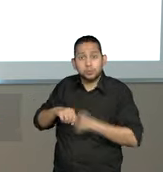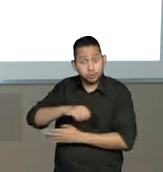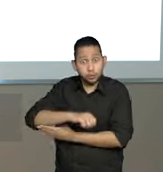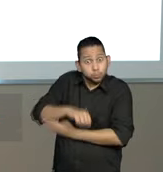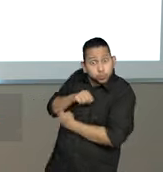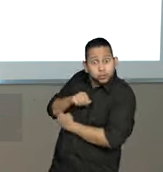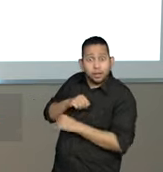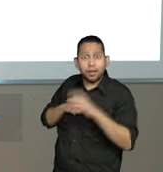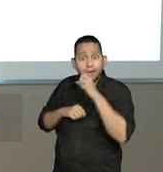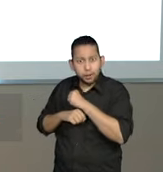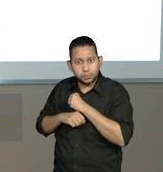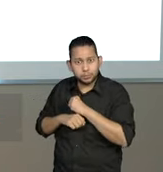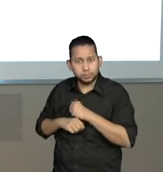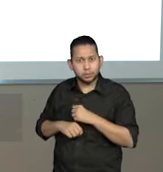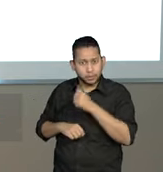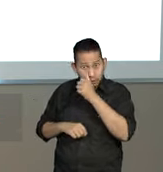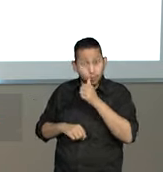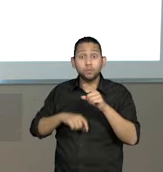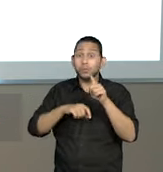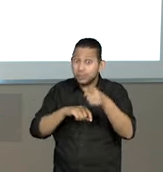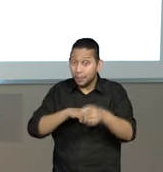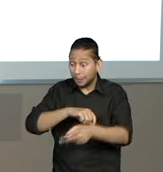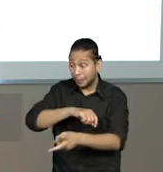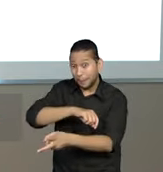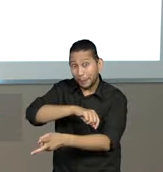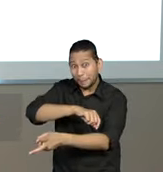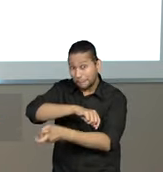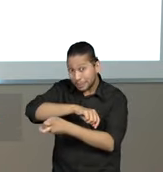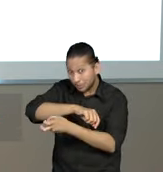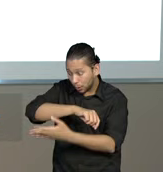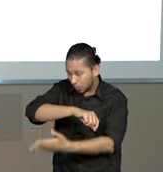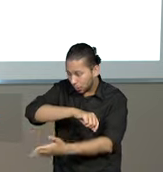vai sentir a dor daquela